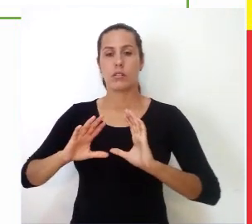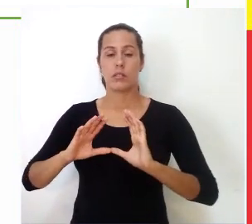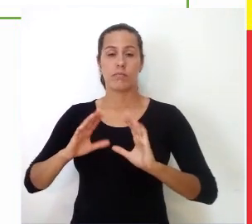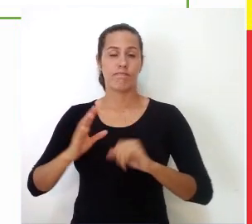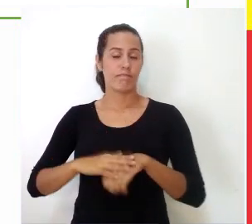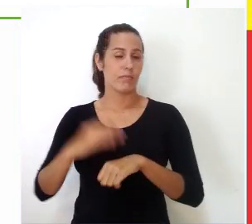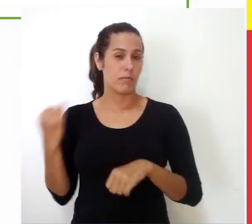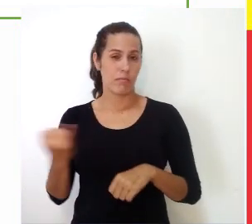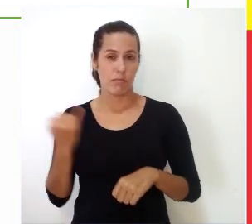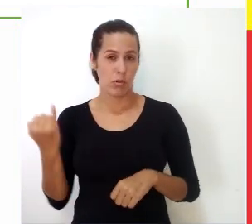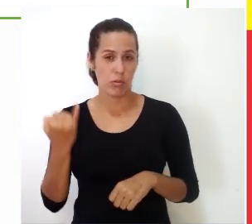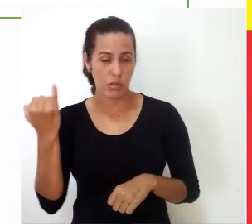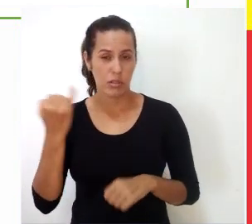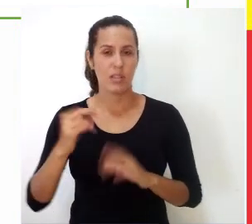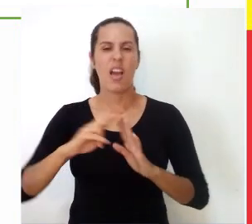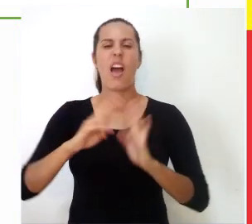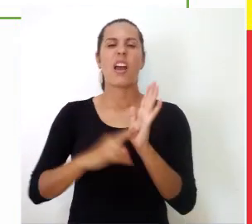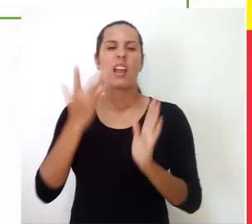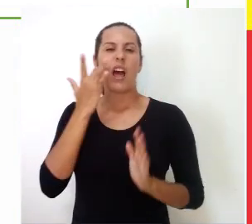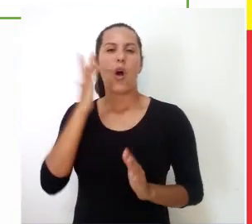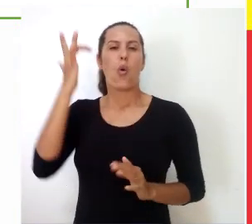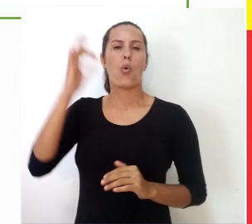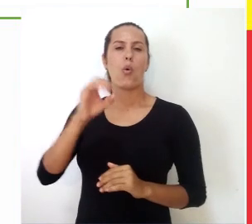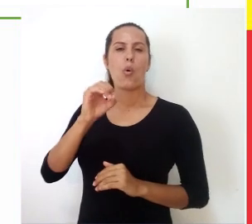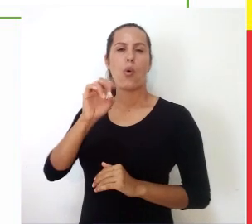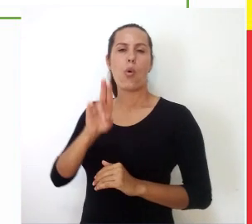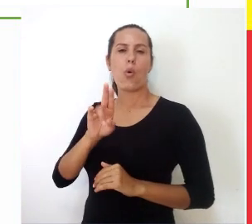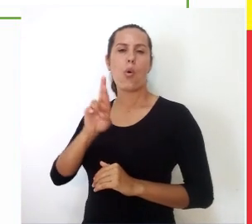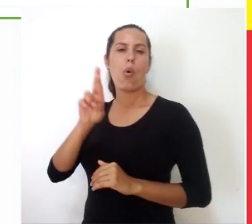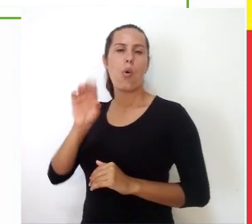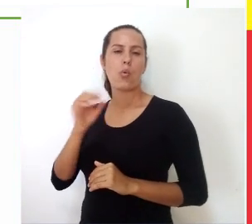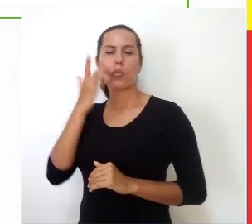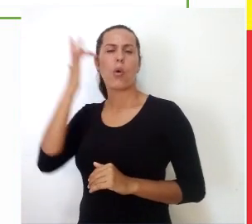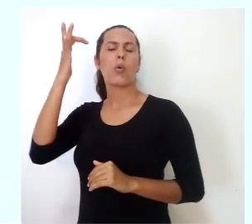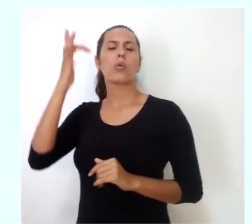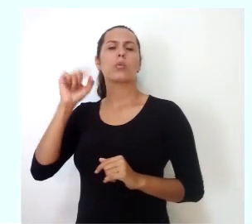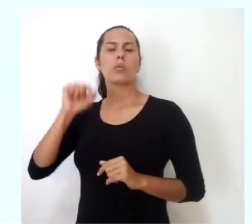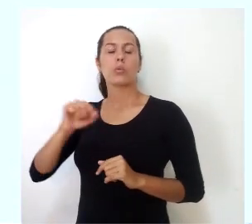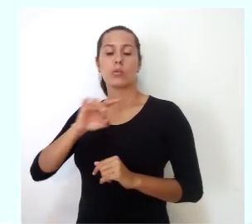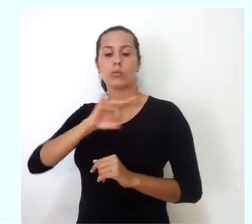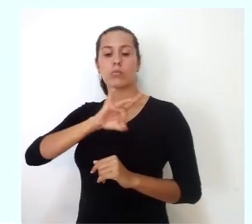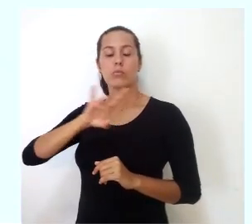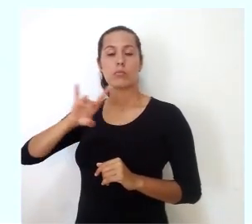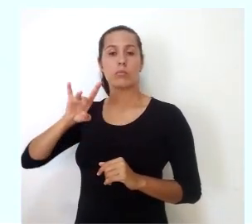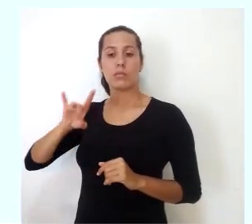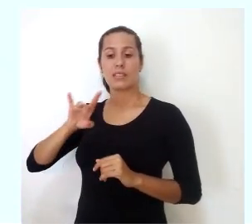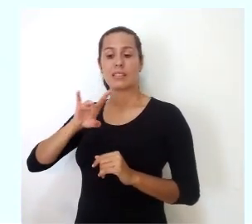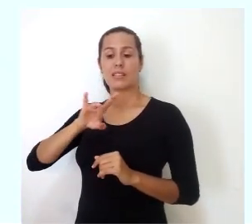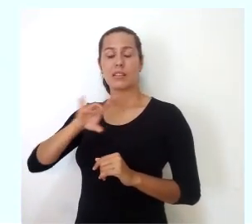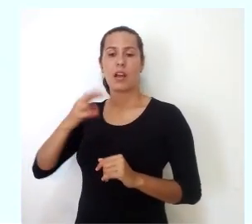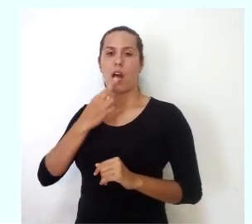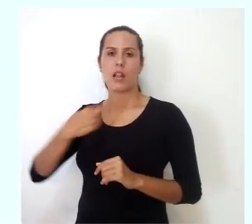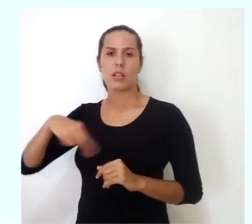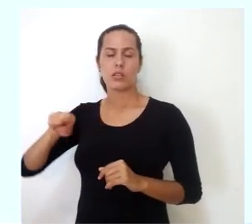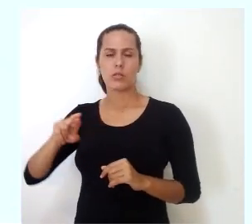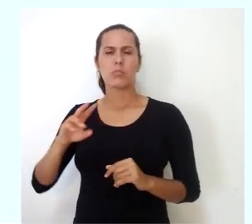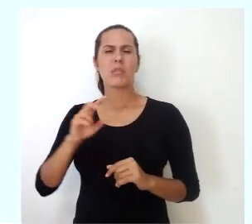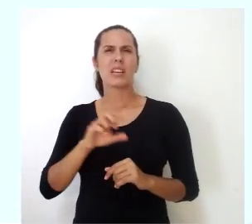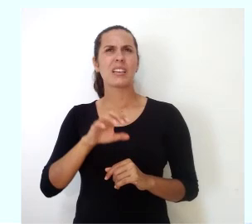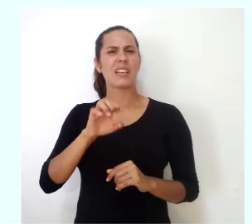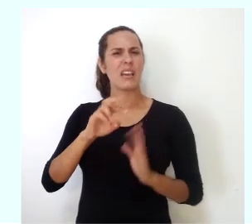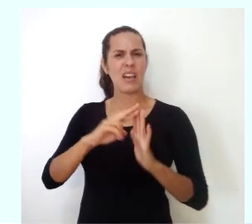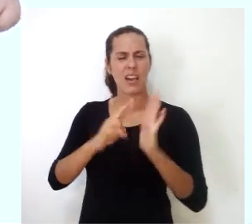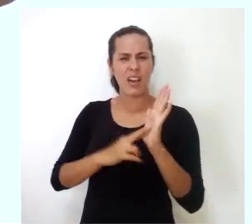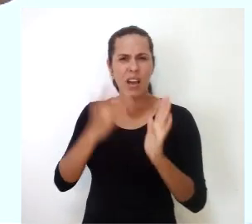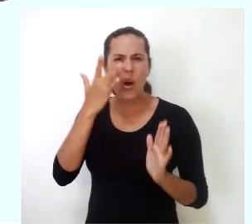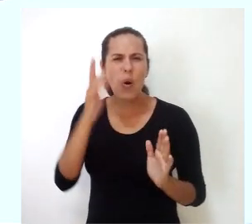religiosa. Regras de ouro? O que seriam regras de ouro? É importante voltar aqui àquilo que eu falei. Cada religião,